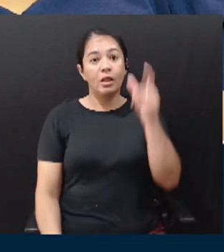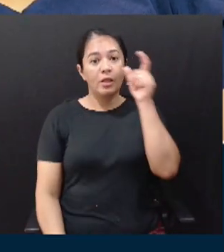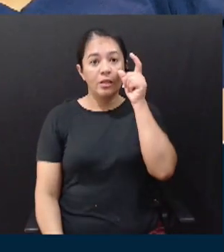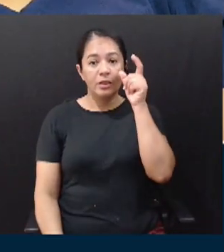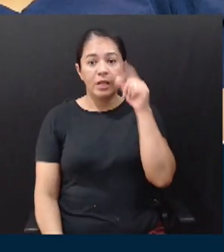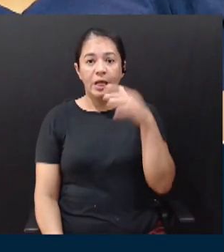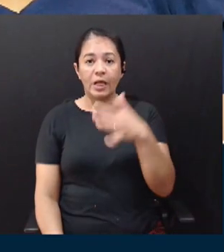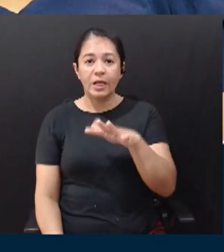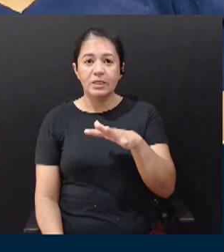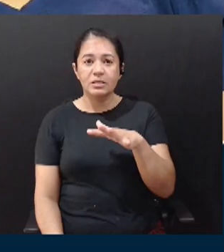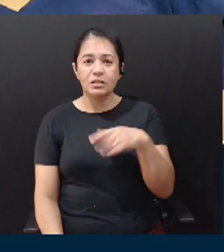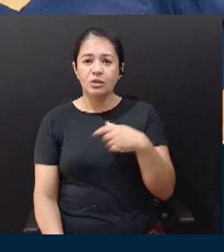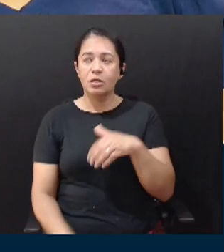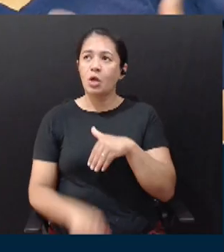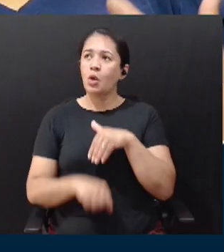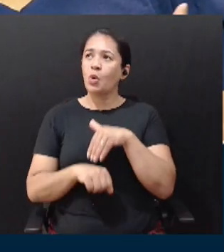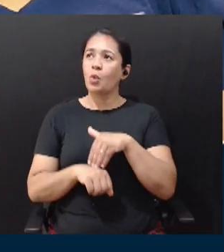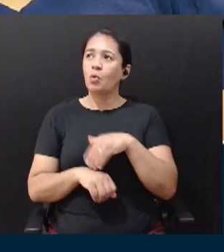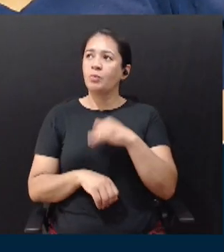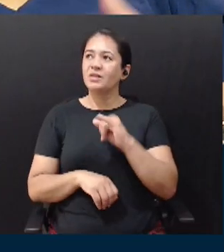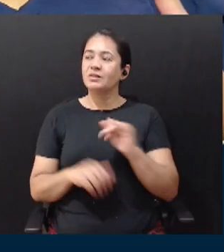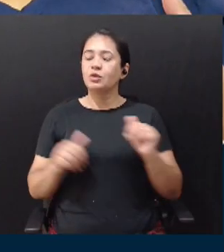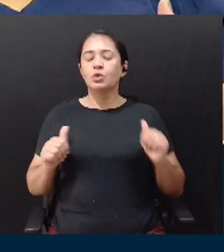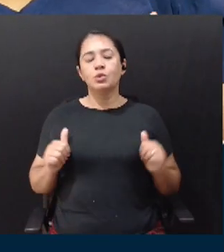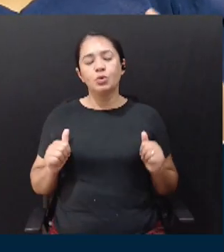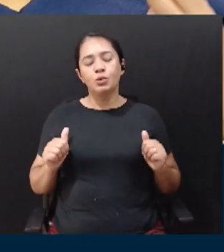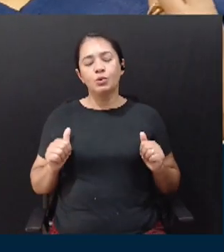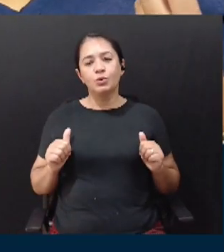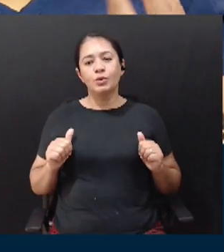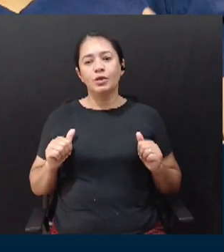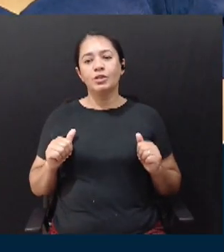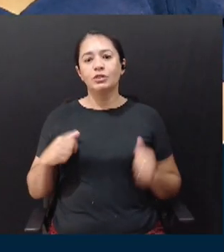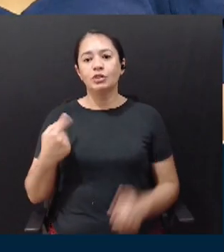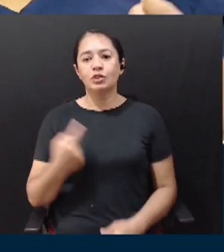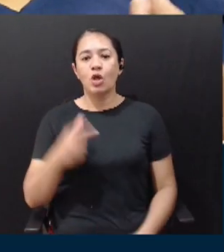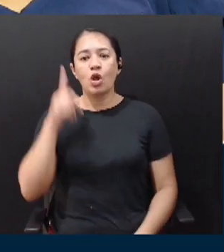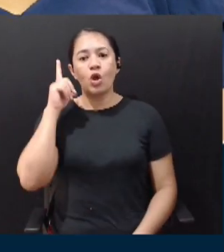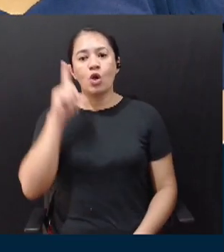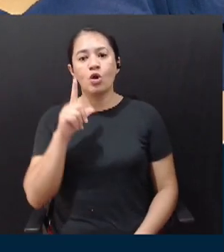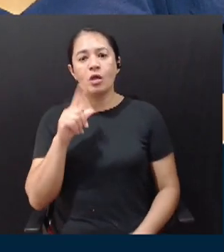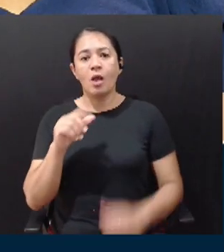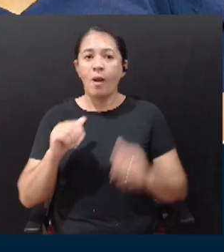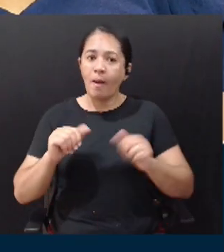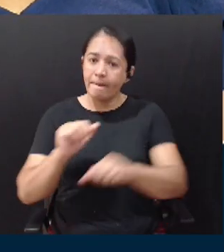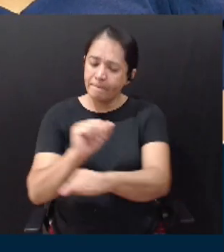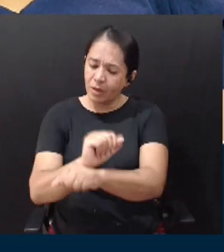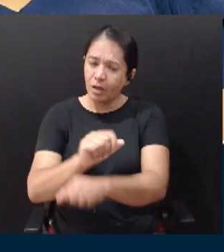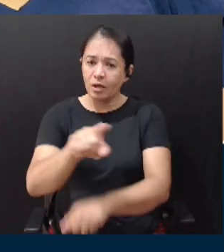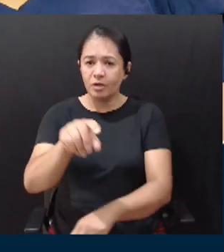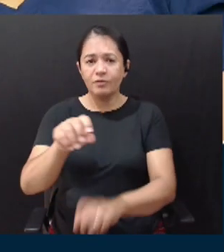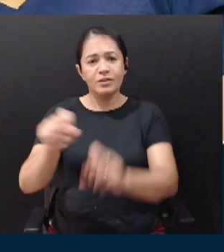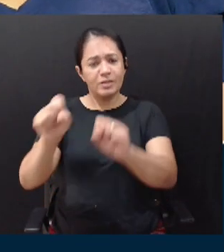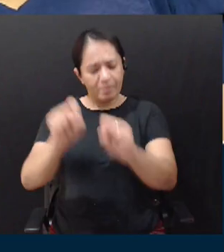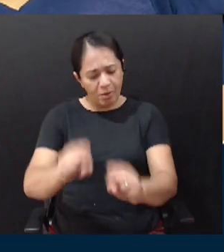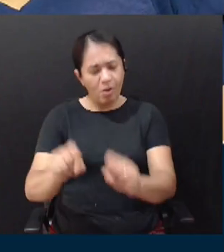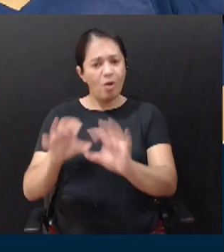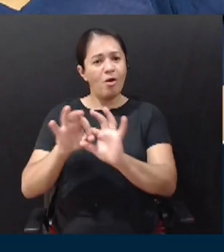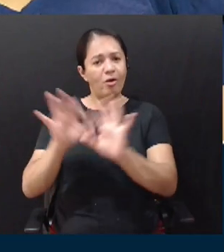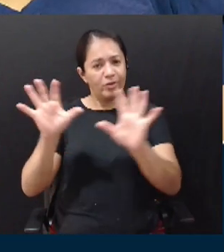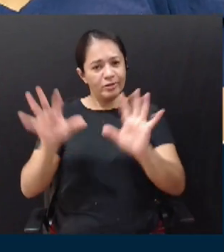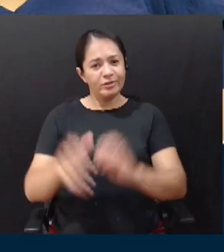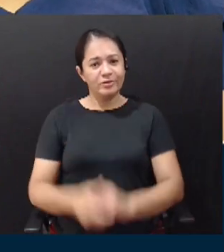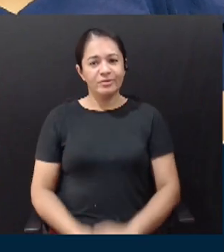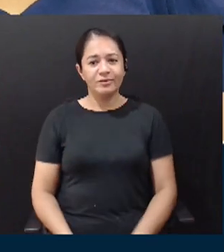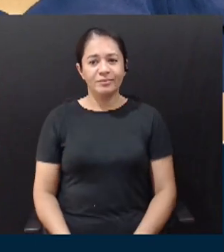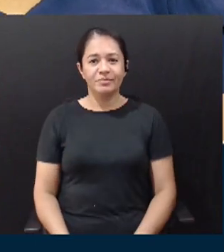né, Dani? A gente consegue nos reeducar, tipo assim, para, você pode, se permita. Ah, Dani, opa,